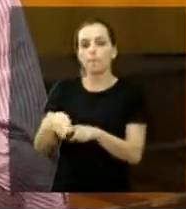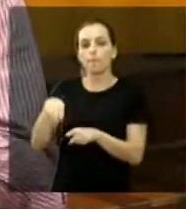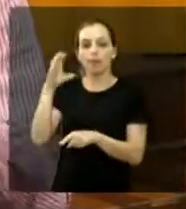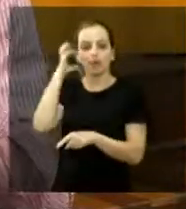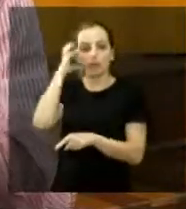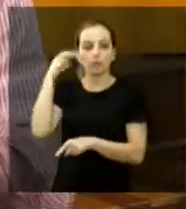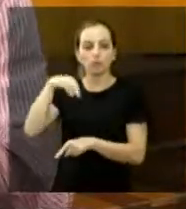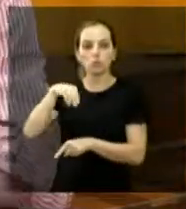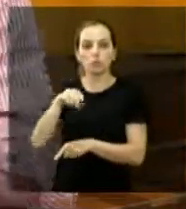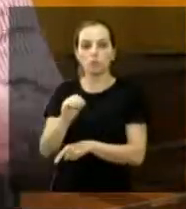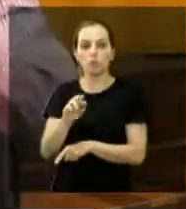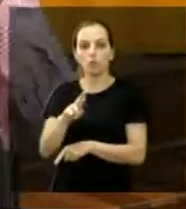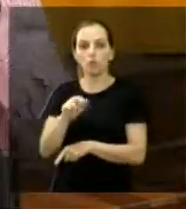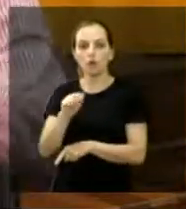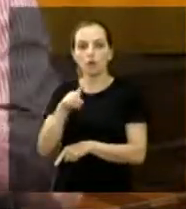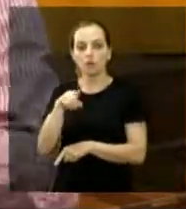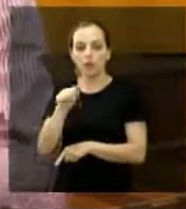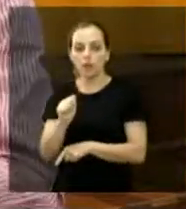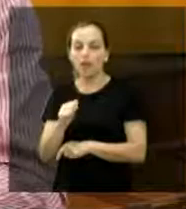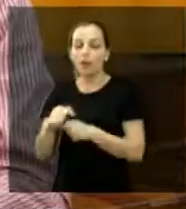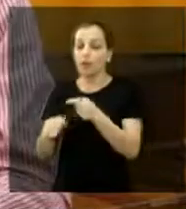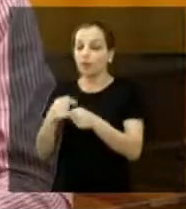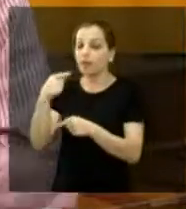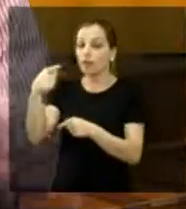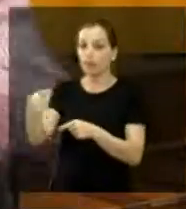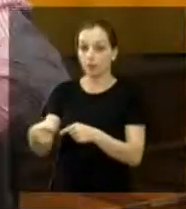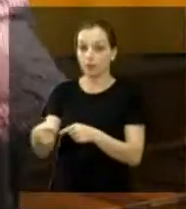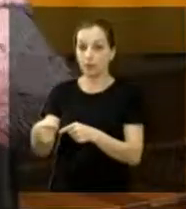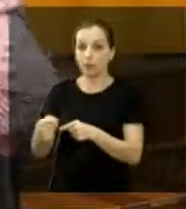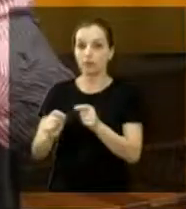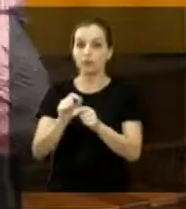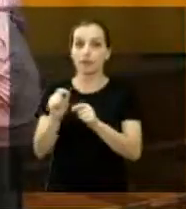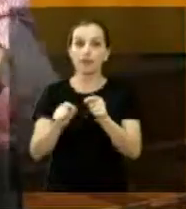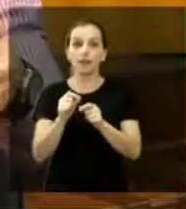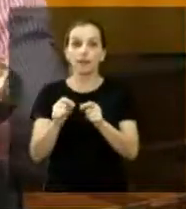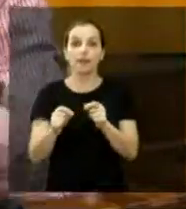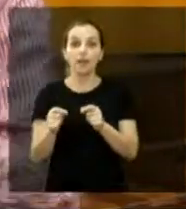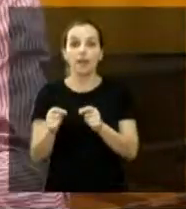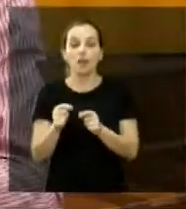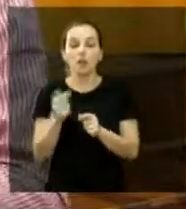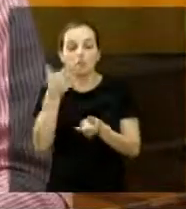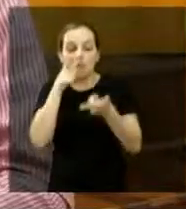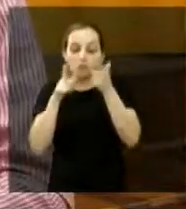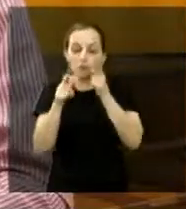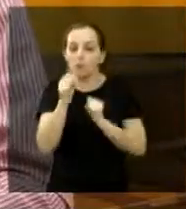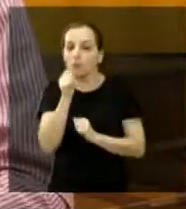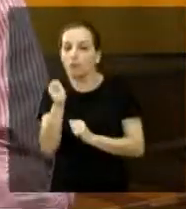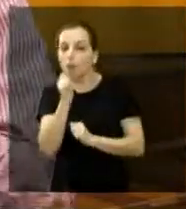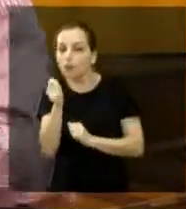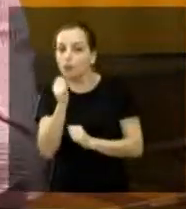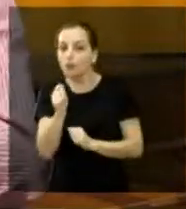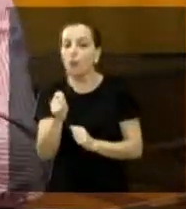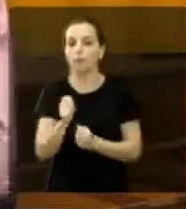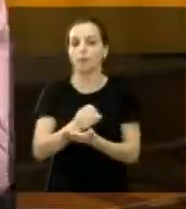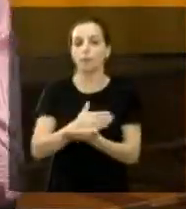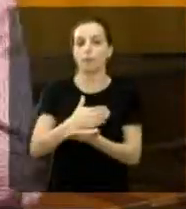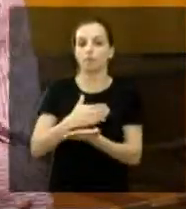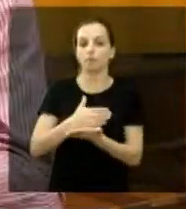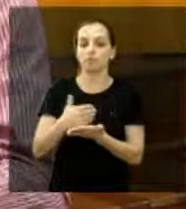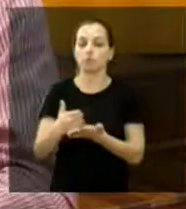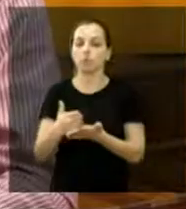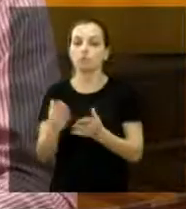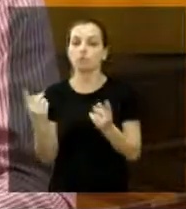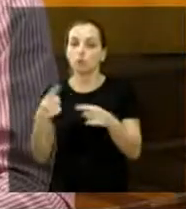4, 5 rodadas depois que o campeonato já tinha começado. Até o Araújo arrumar um narrador para mim fazer. Aí ele queria acabar com